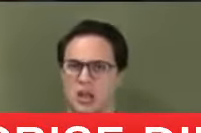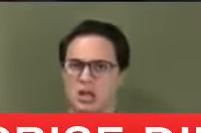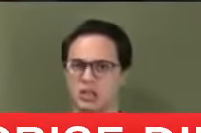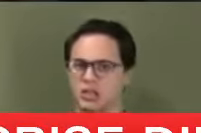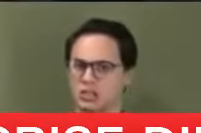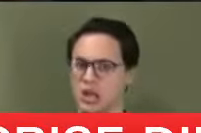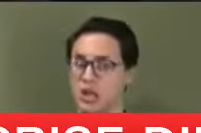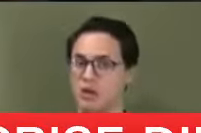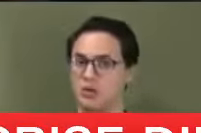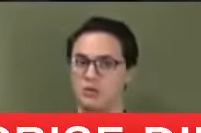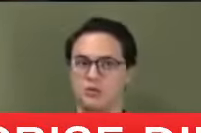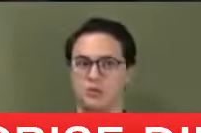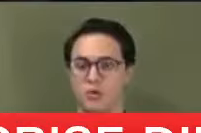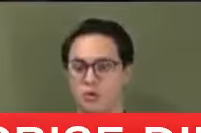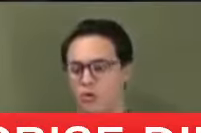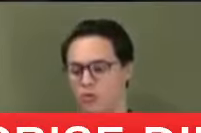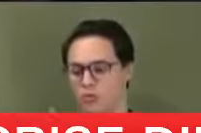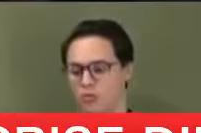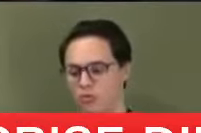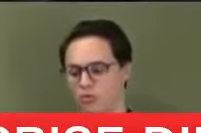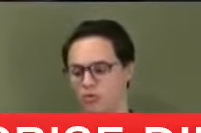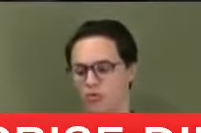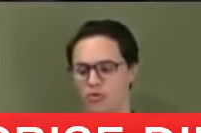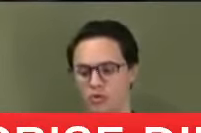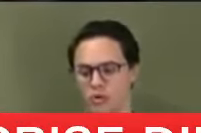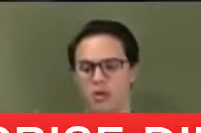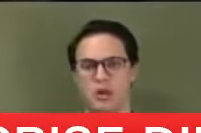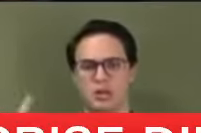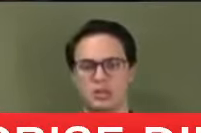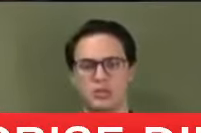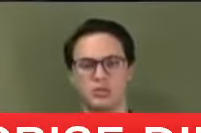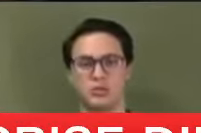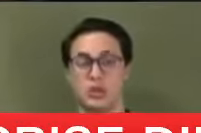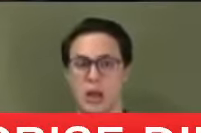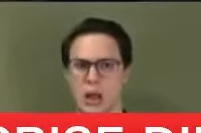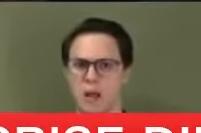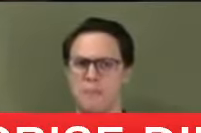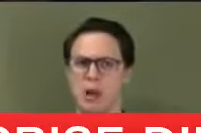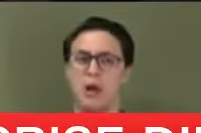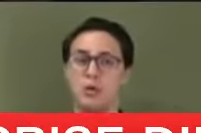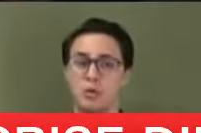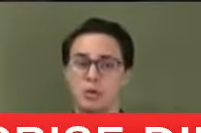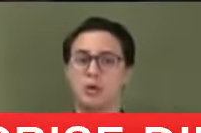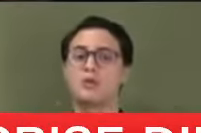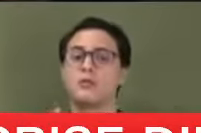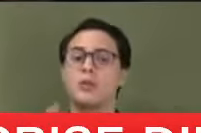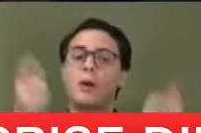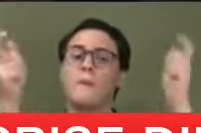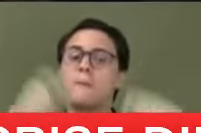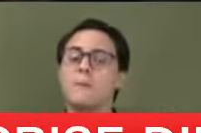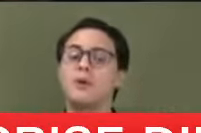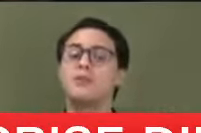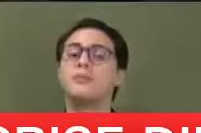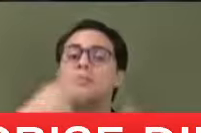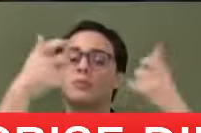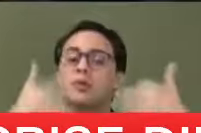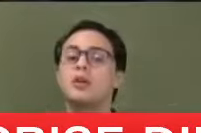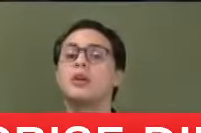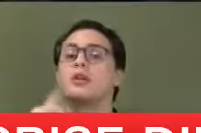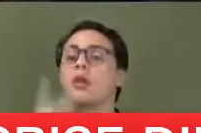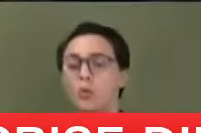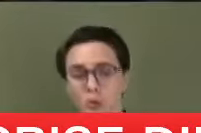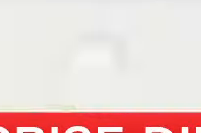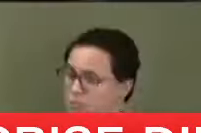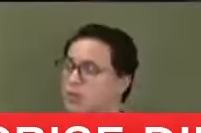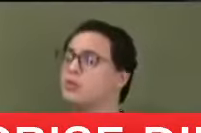Ao povo judeu, todo o nosso respeito, a nossa solidariedade com o que aconteceu. Agora eu quero que Vossa Excelência me tipifique o que está acontecendo